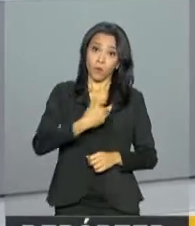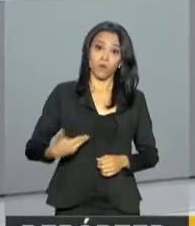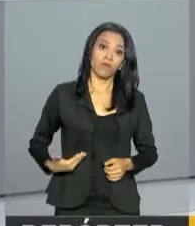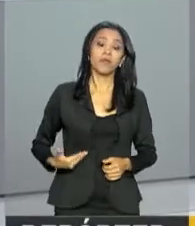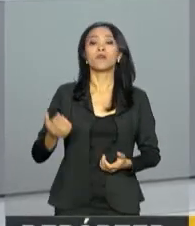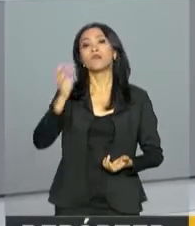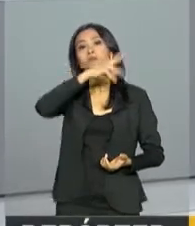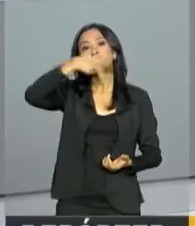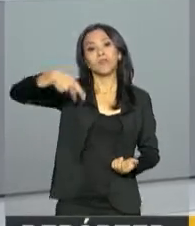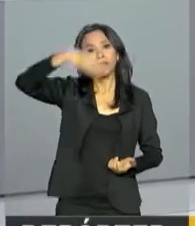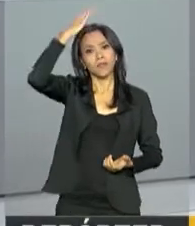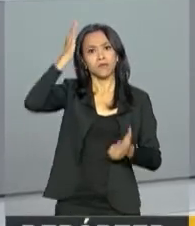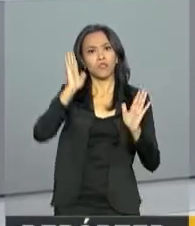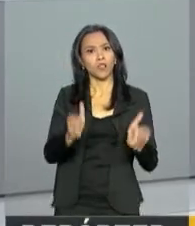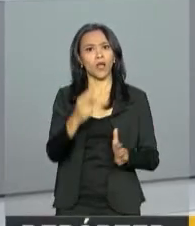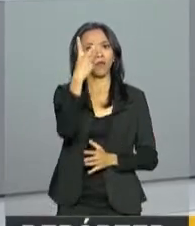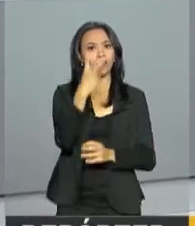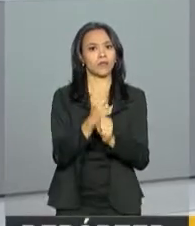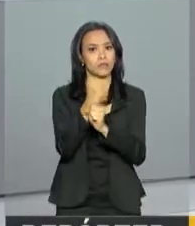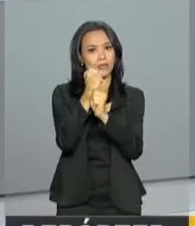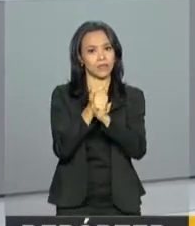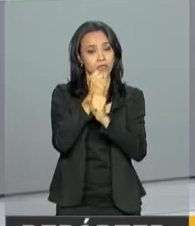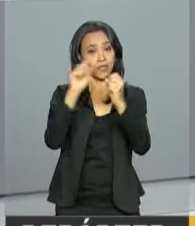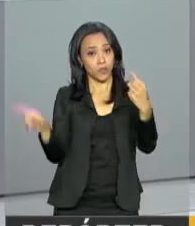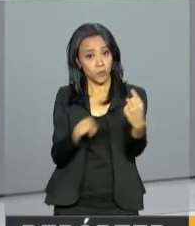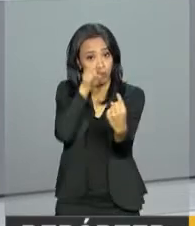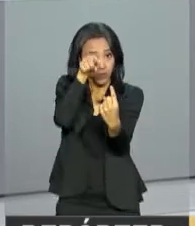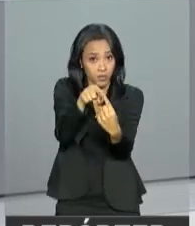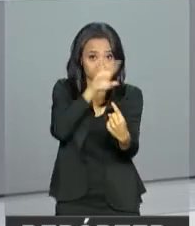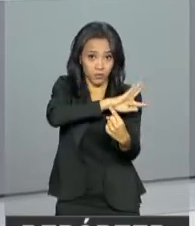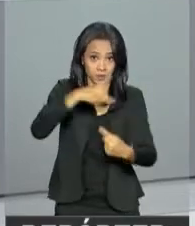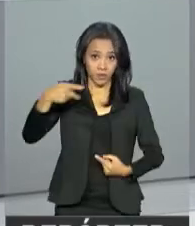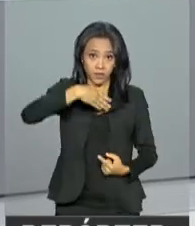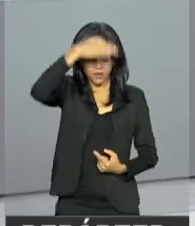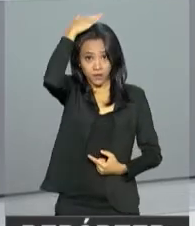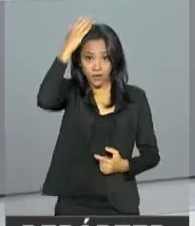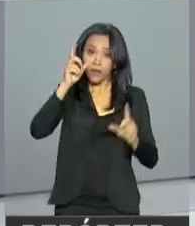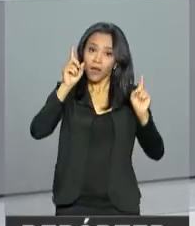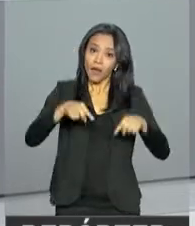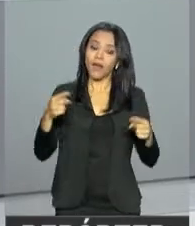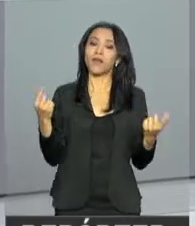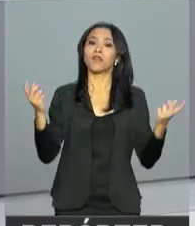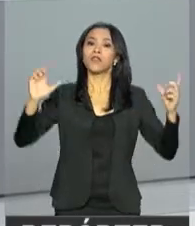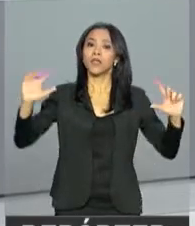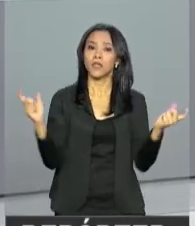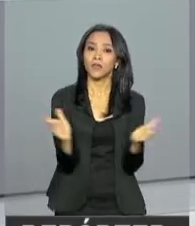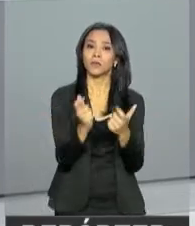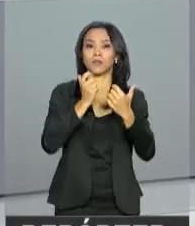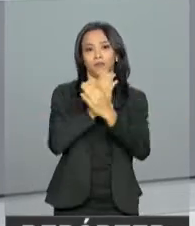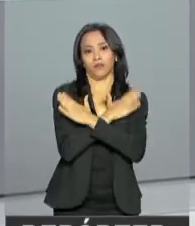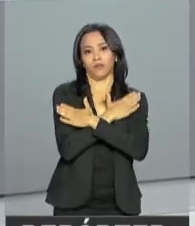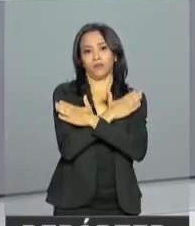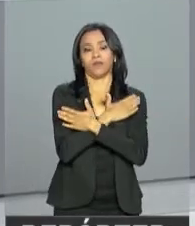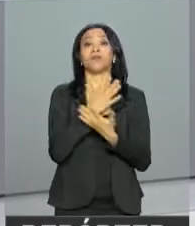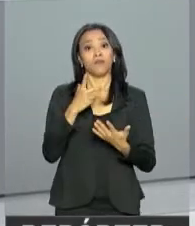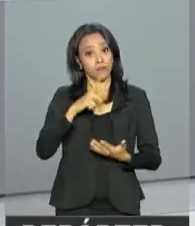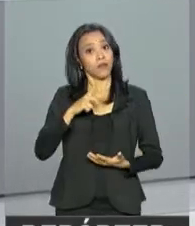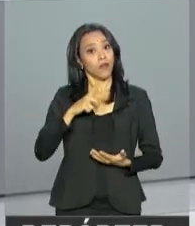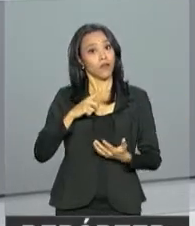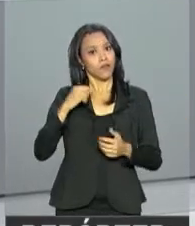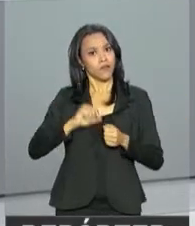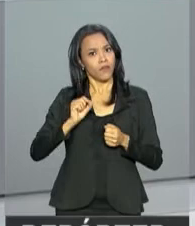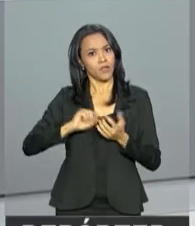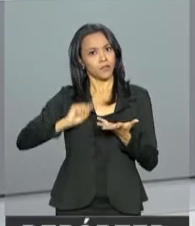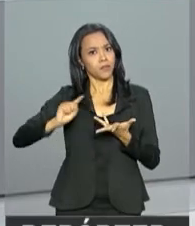Temer completou 2 anos e uma das metas do presidente Michel Temer é combater o desemprego. As ações têm tido resultado,